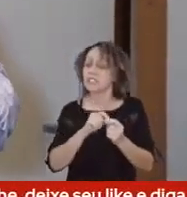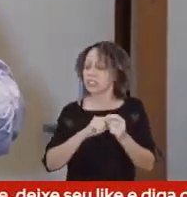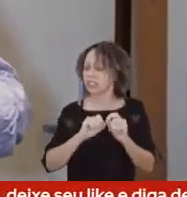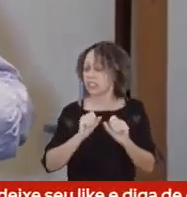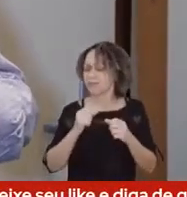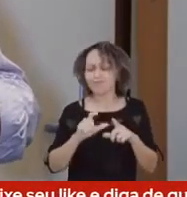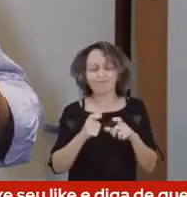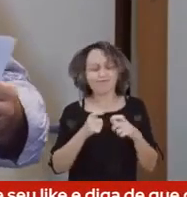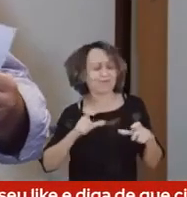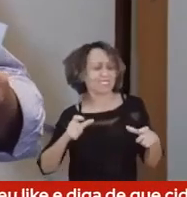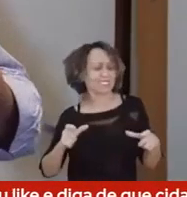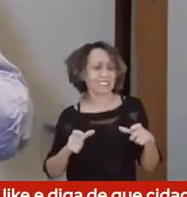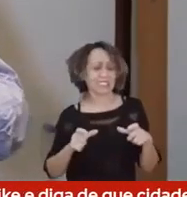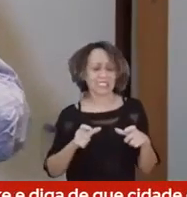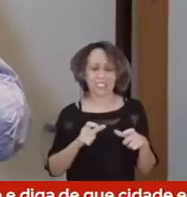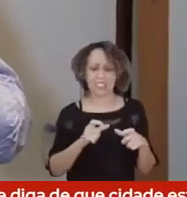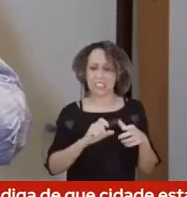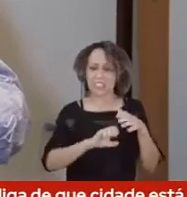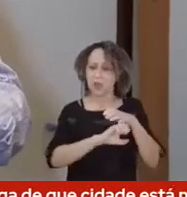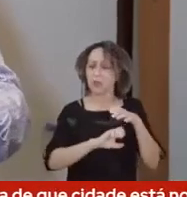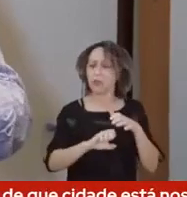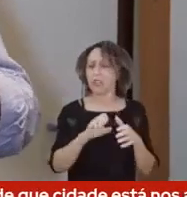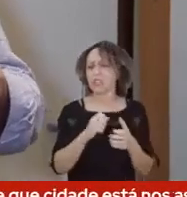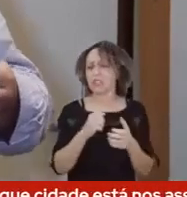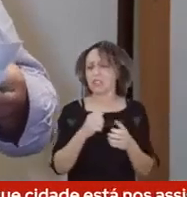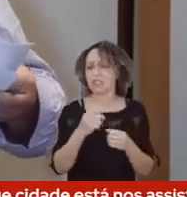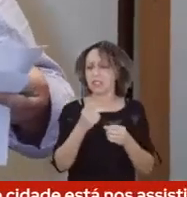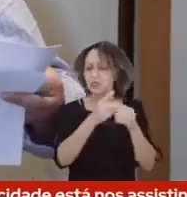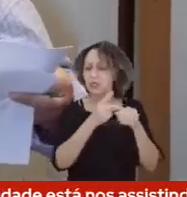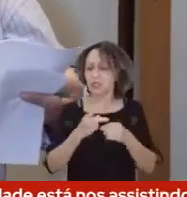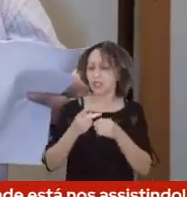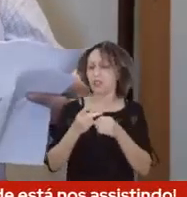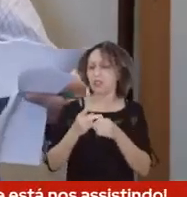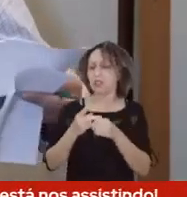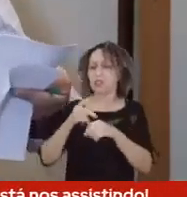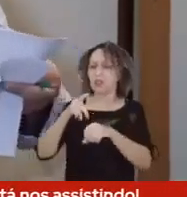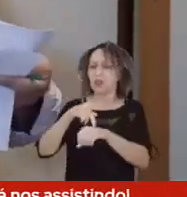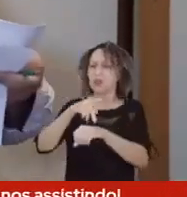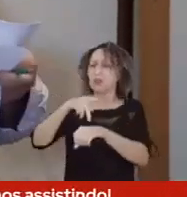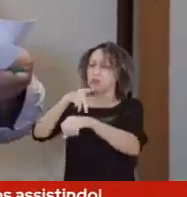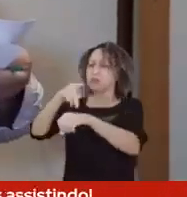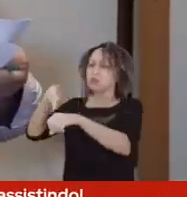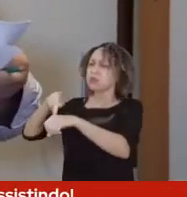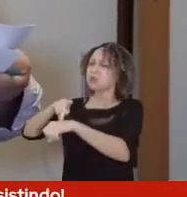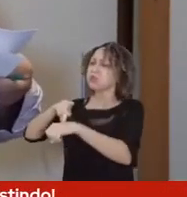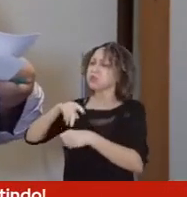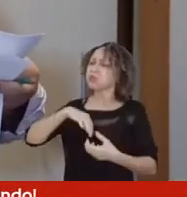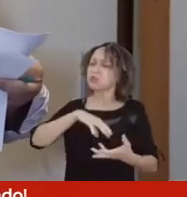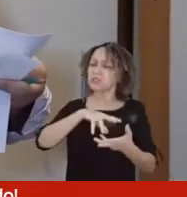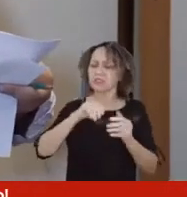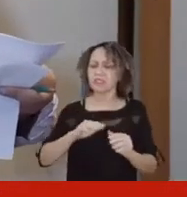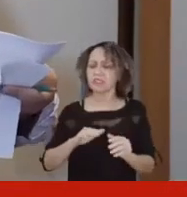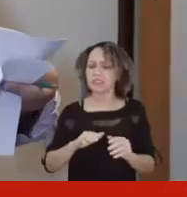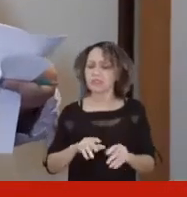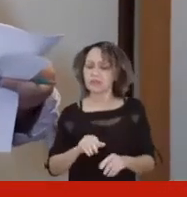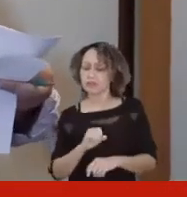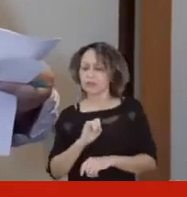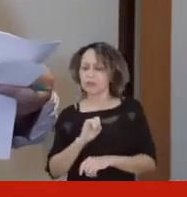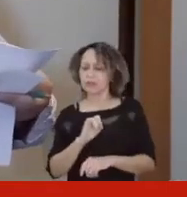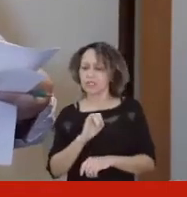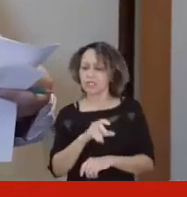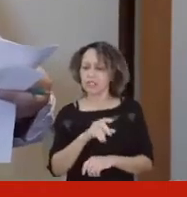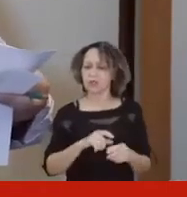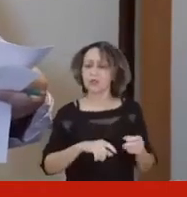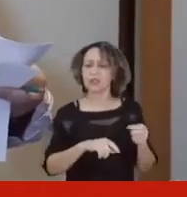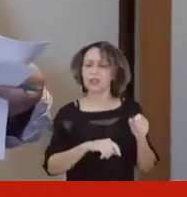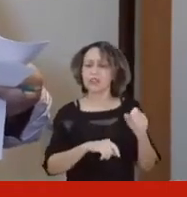aqui, por exemplo, da BP, né? Foi 5,2%. Da Chevron, 9,7%.